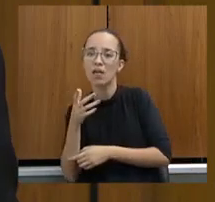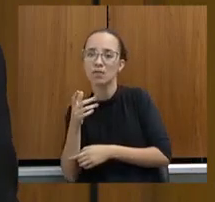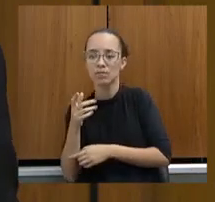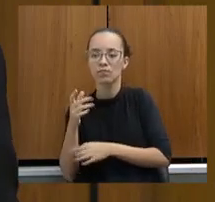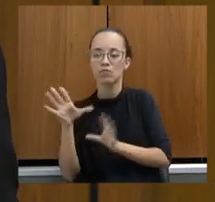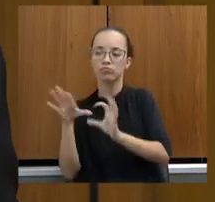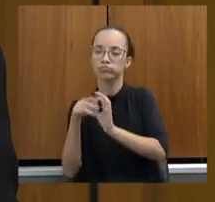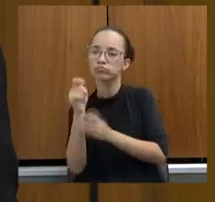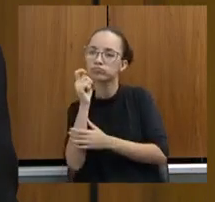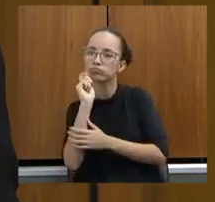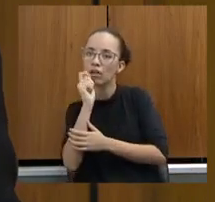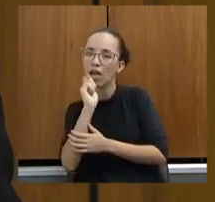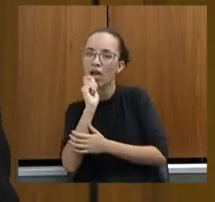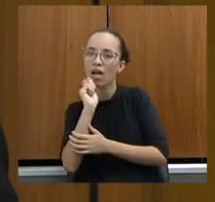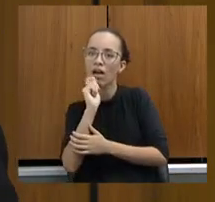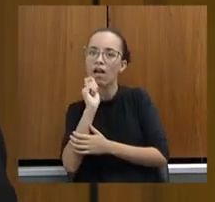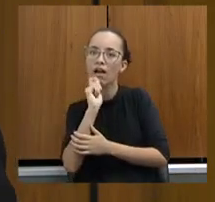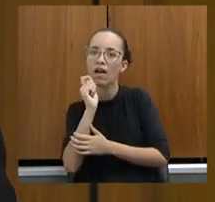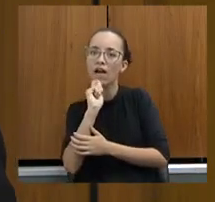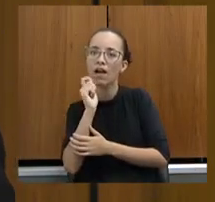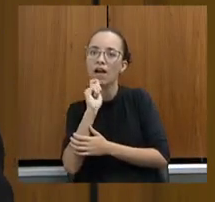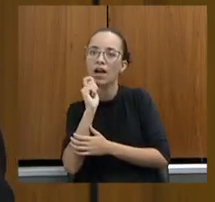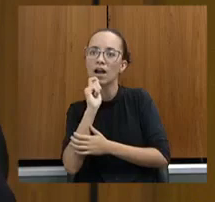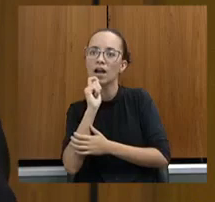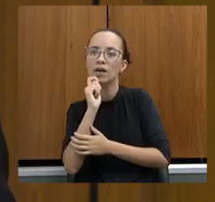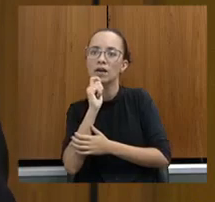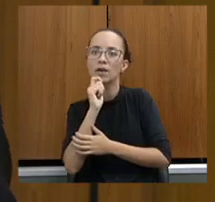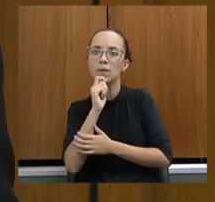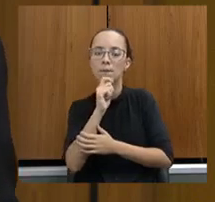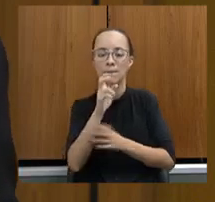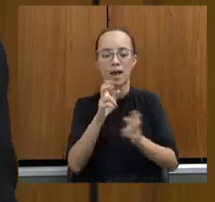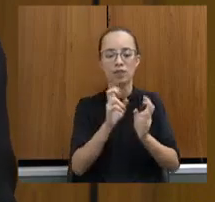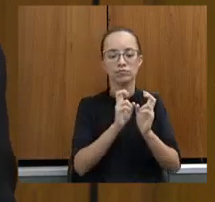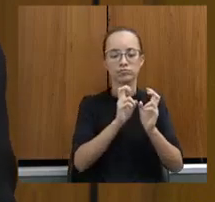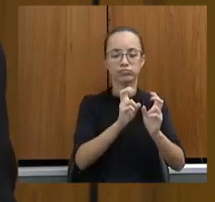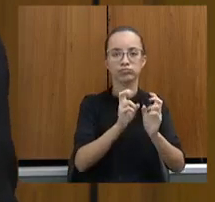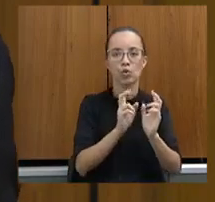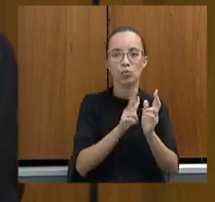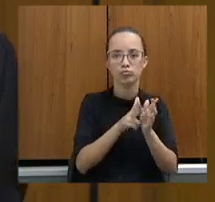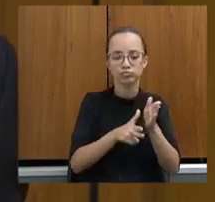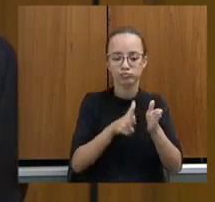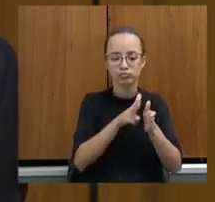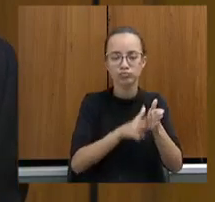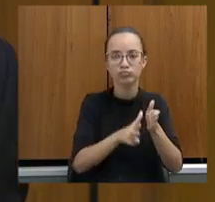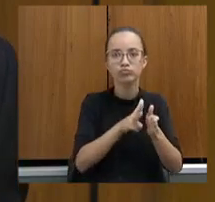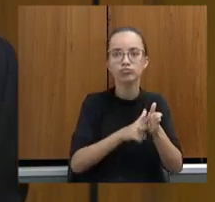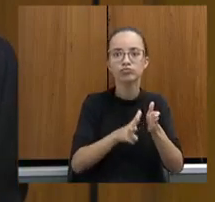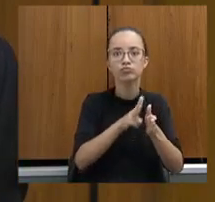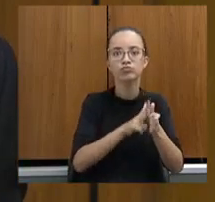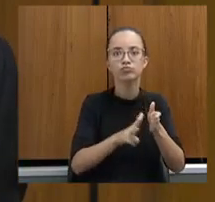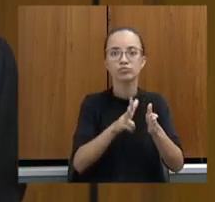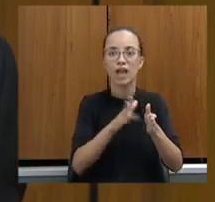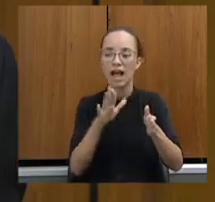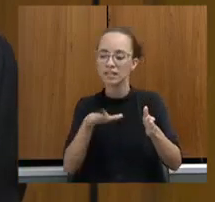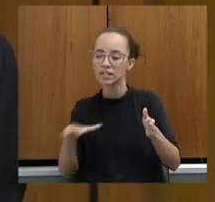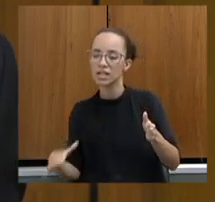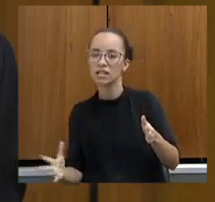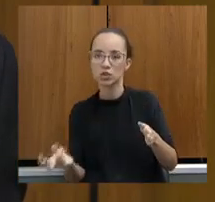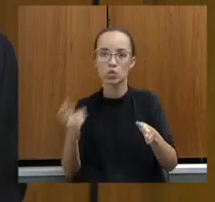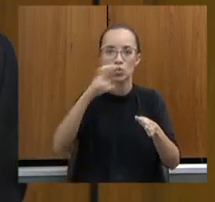drogas na região Oeste Belo Horizonte para subir nos vagões e jogar o ferro gusa para fora